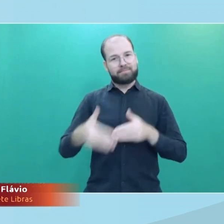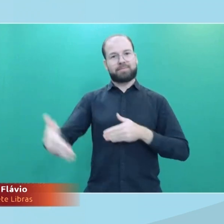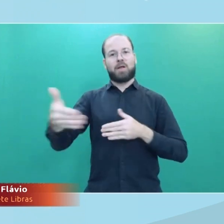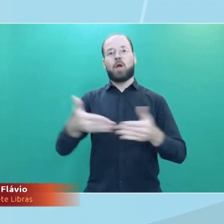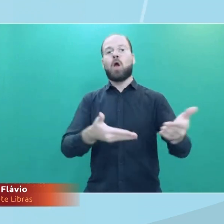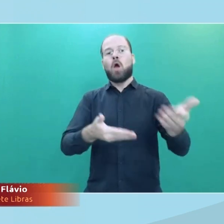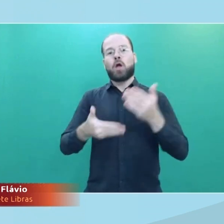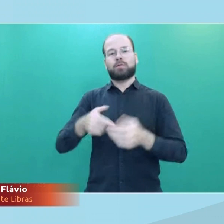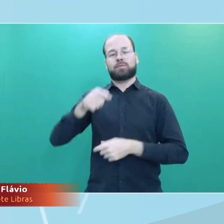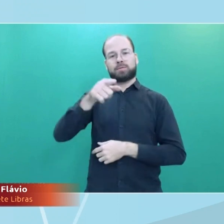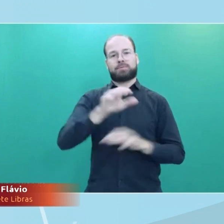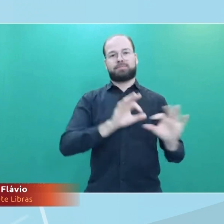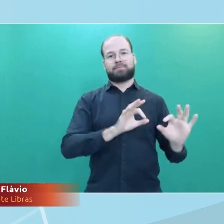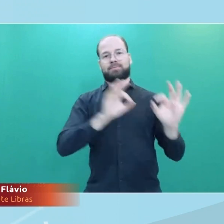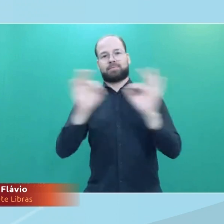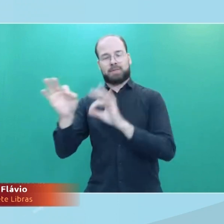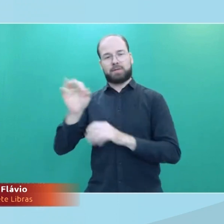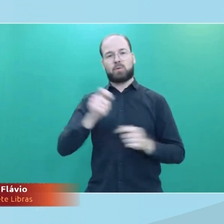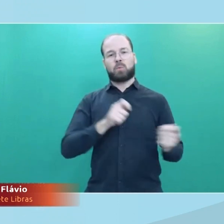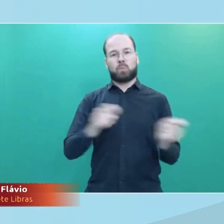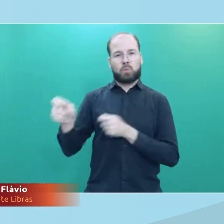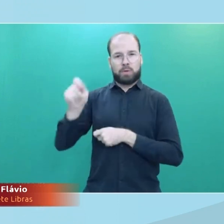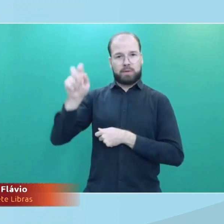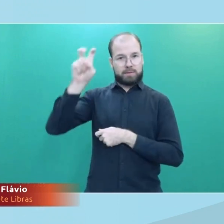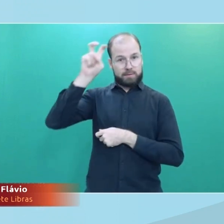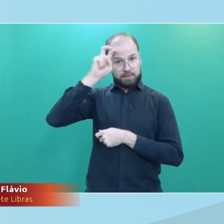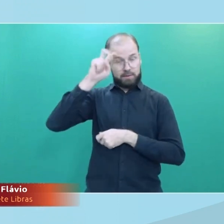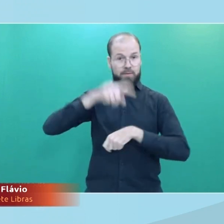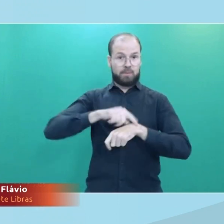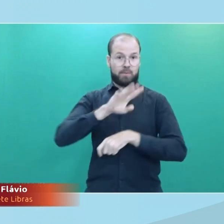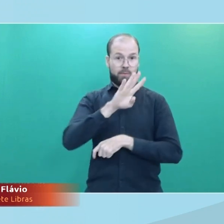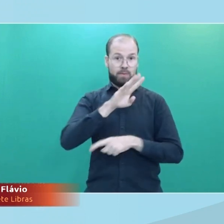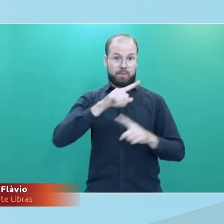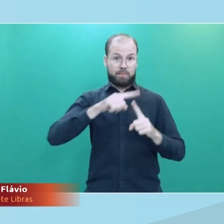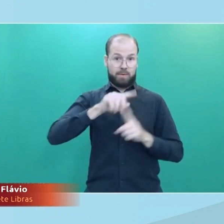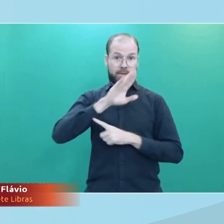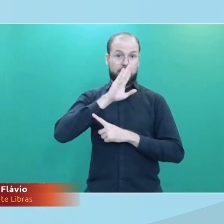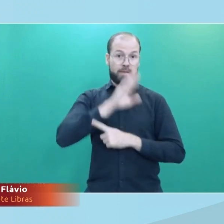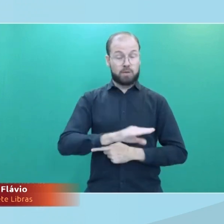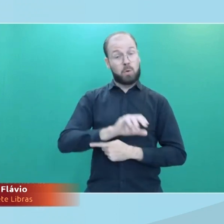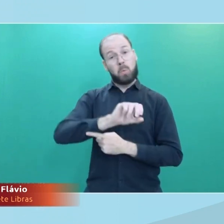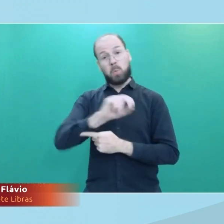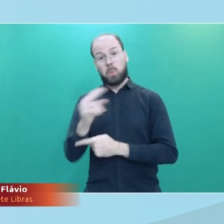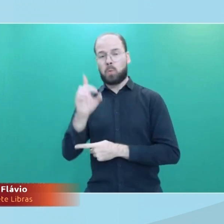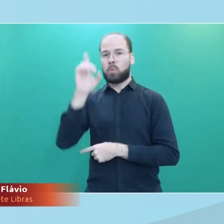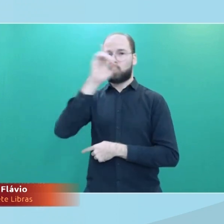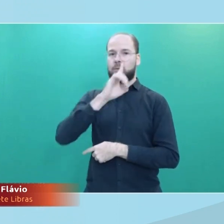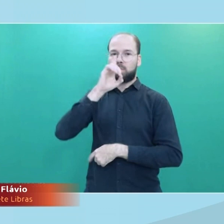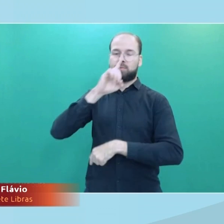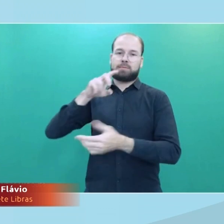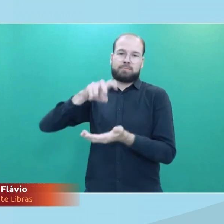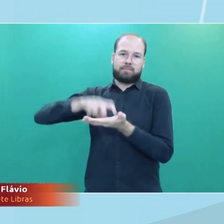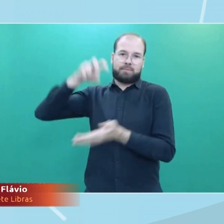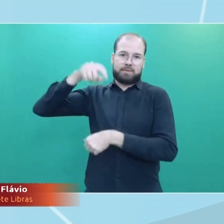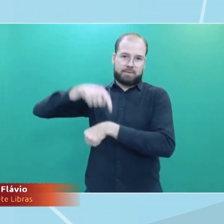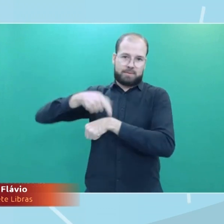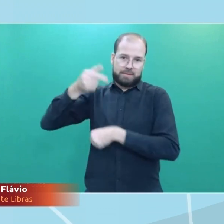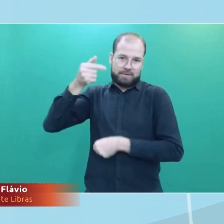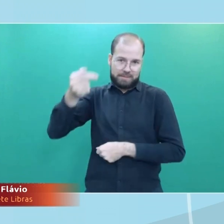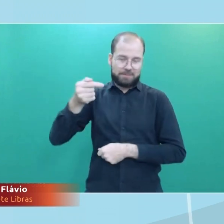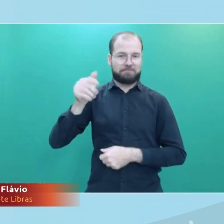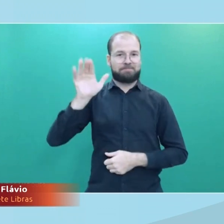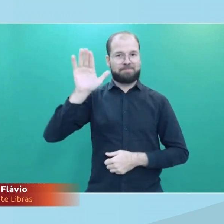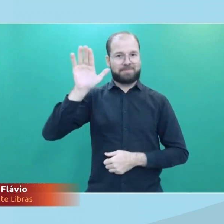nosso programa às quintas-feiras, 4h30 da tarde, ou aos domingos, às 7 horas da manhã. Até mais!